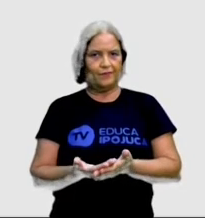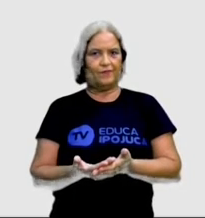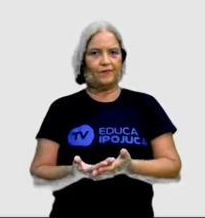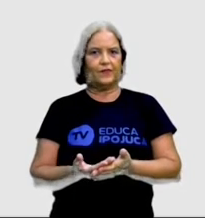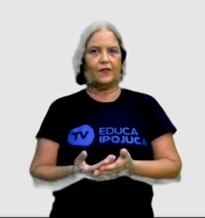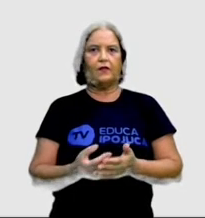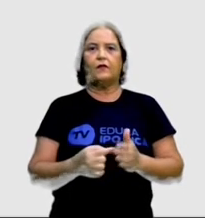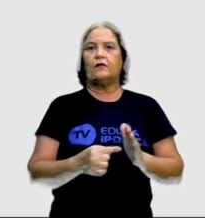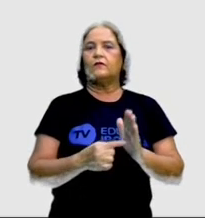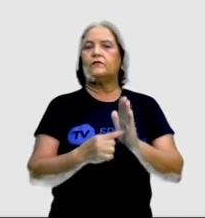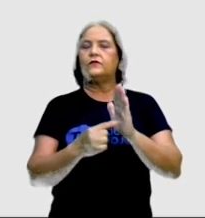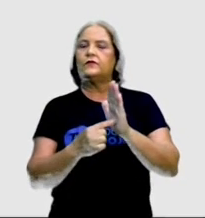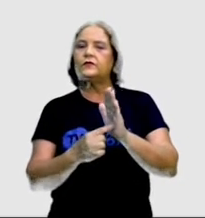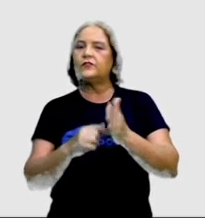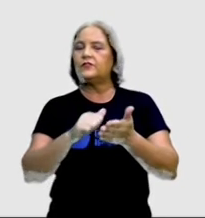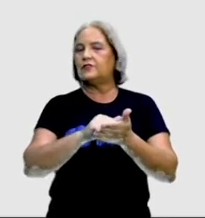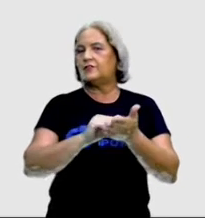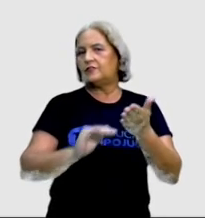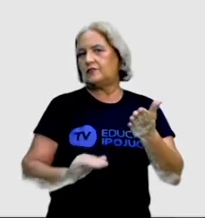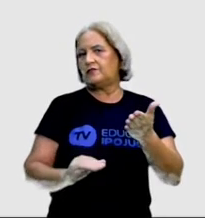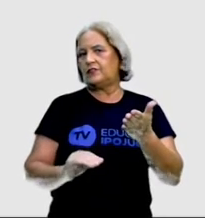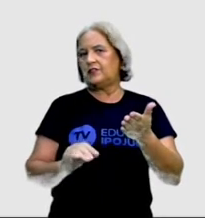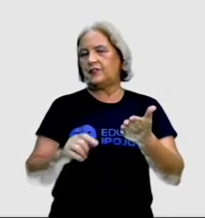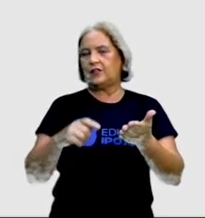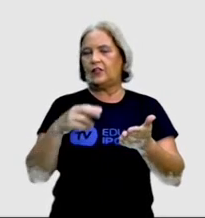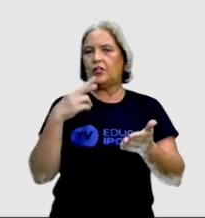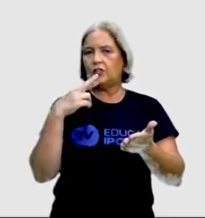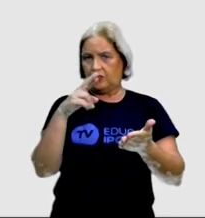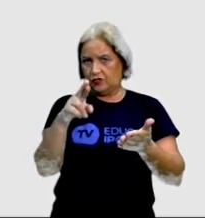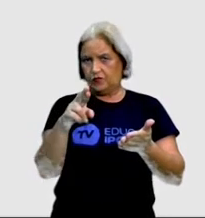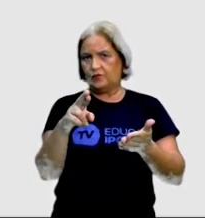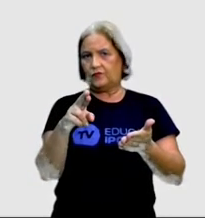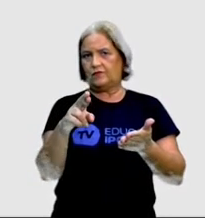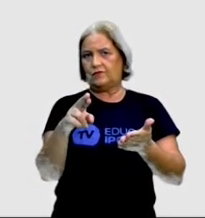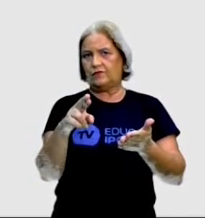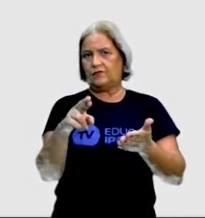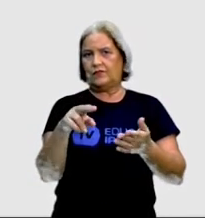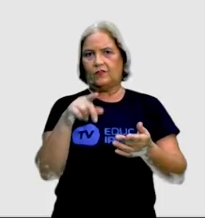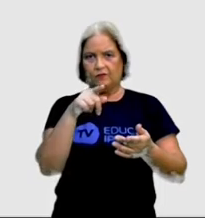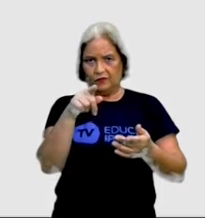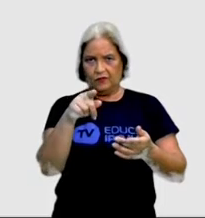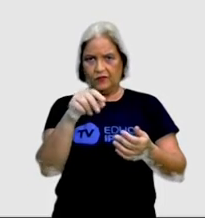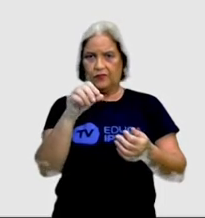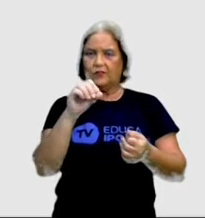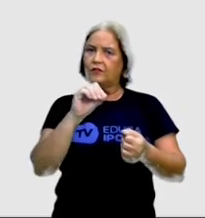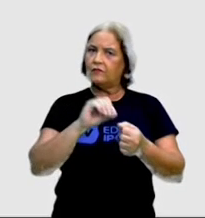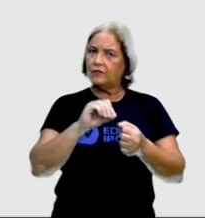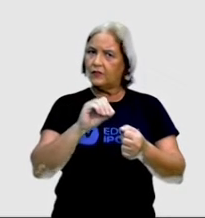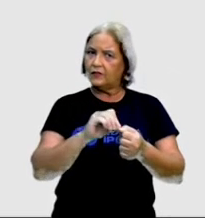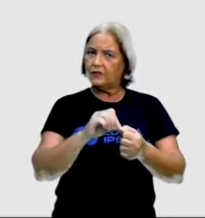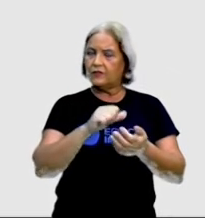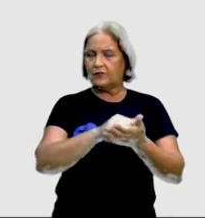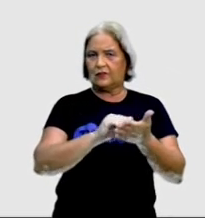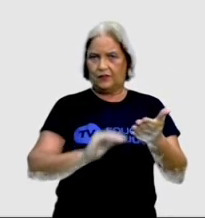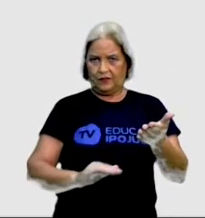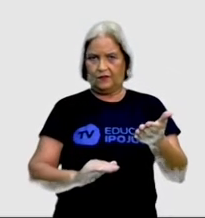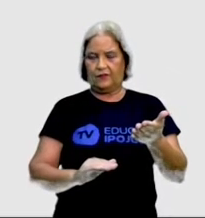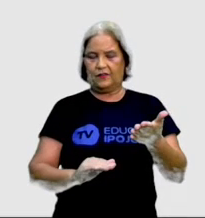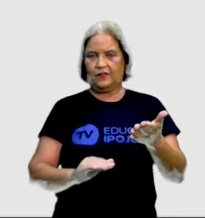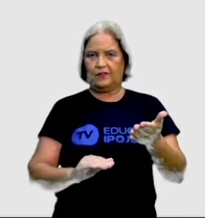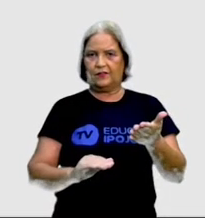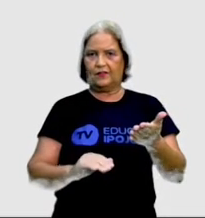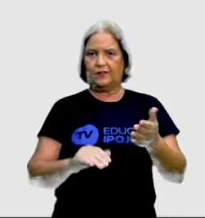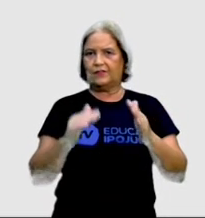Apresentar as lições de casa completa. Será que vocês estão fazendo a atividade de casa que a